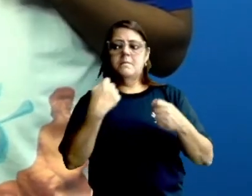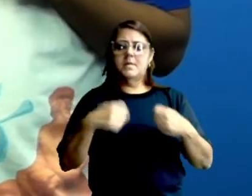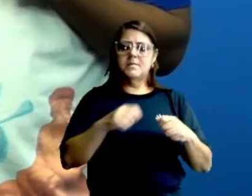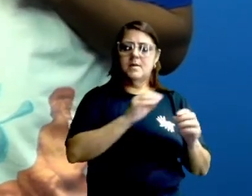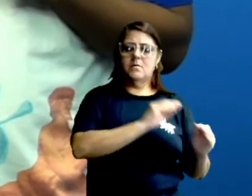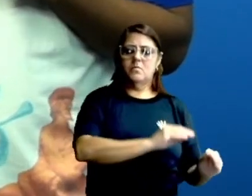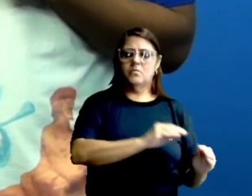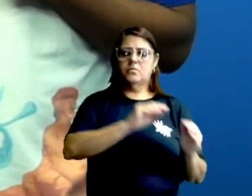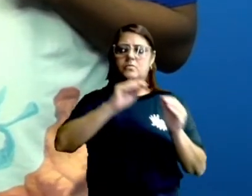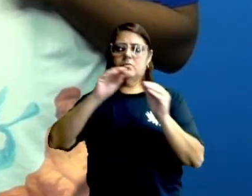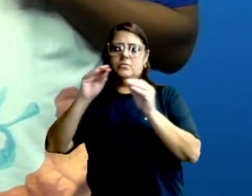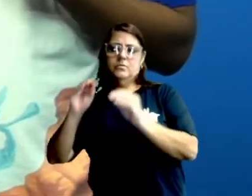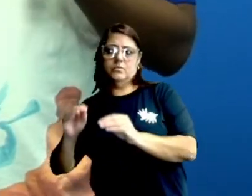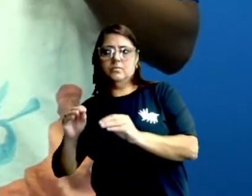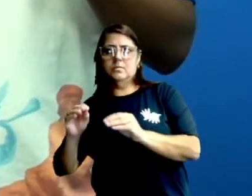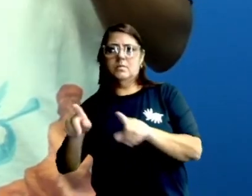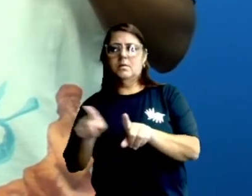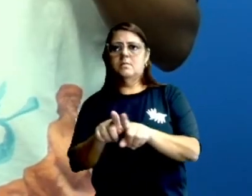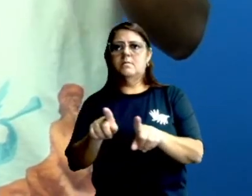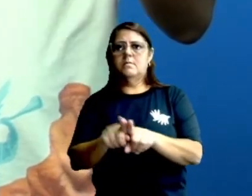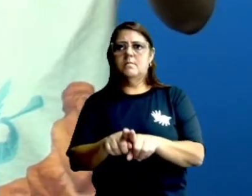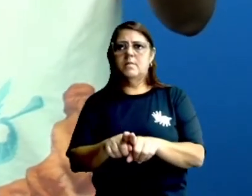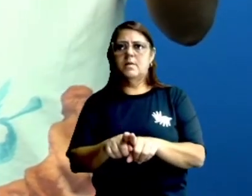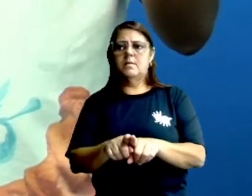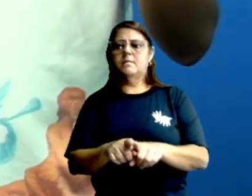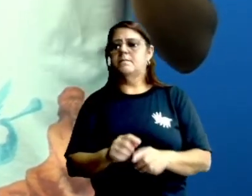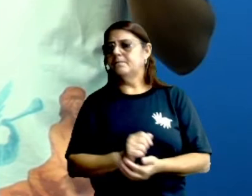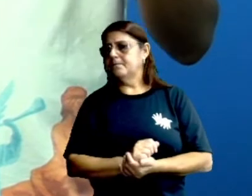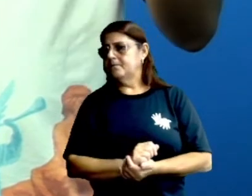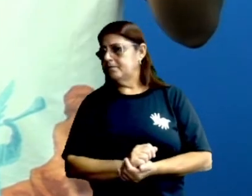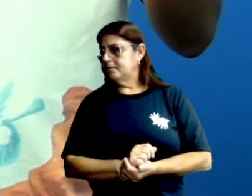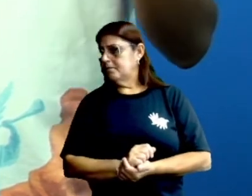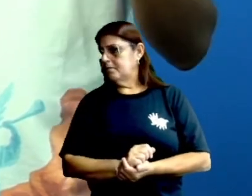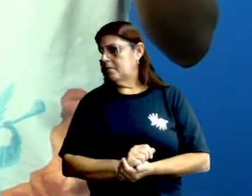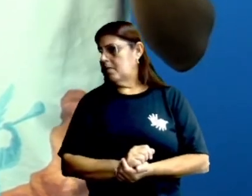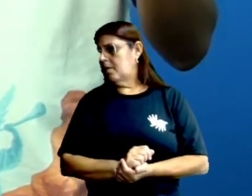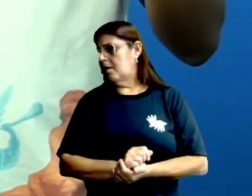para essa migração de região servia também para poder desarticular